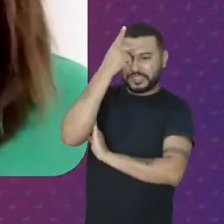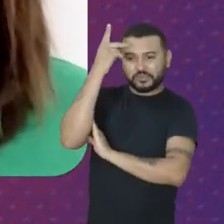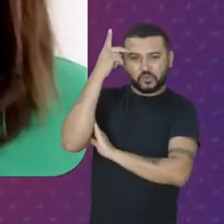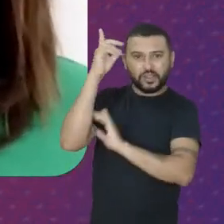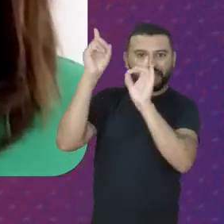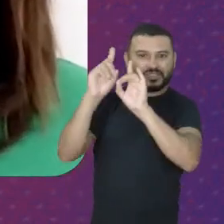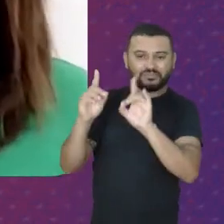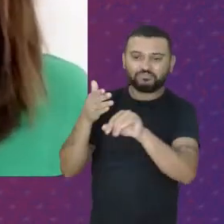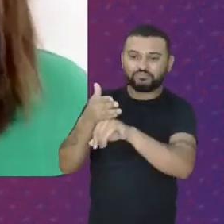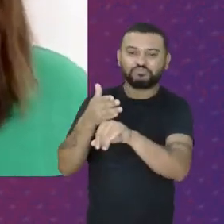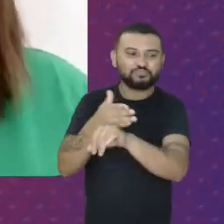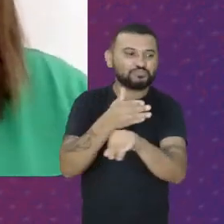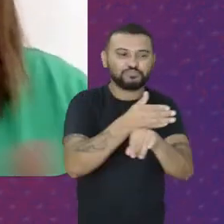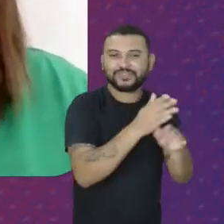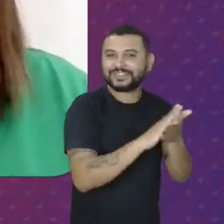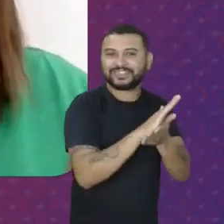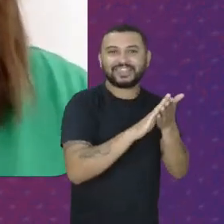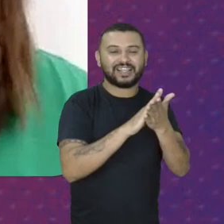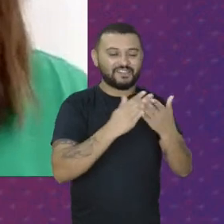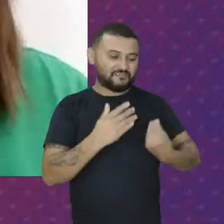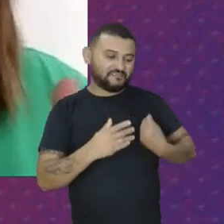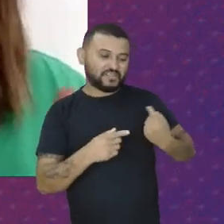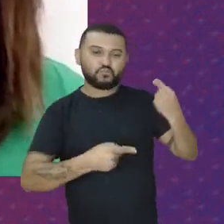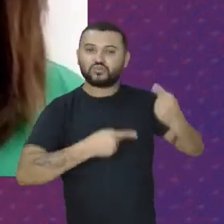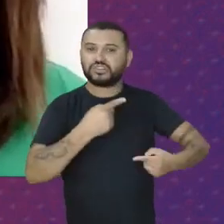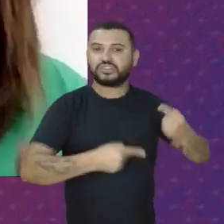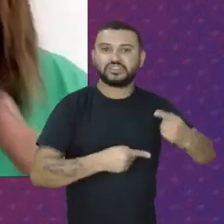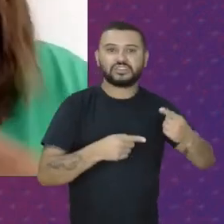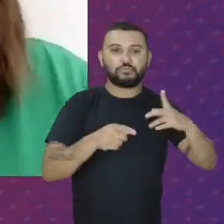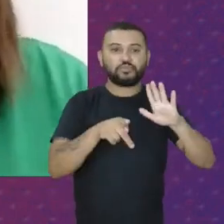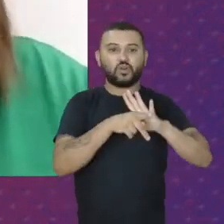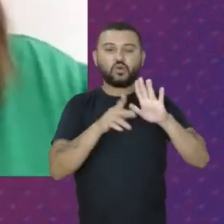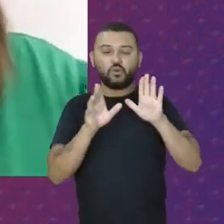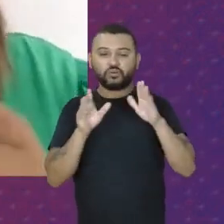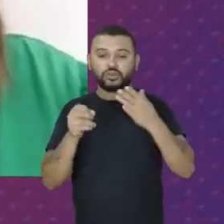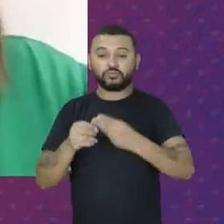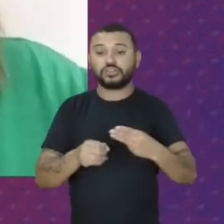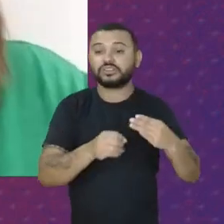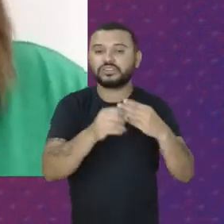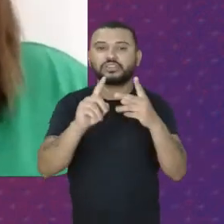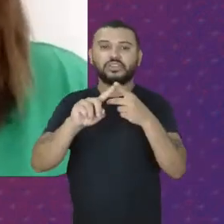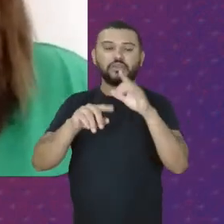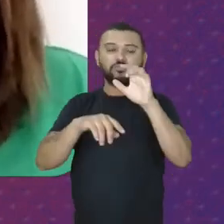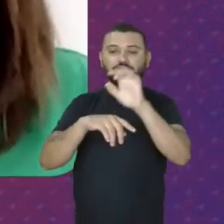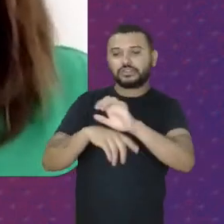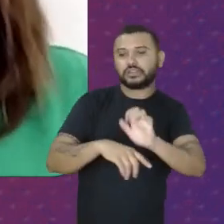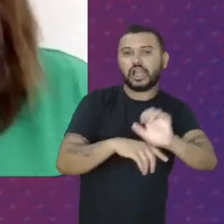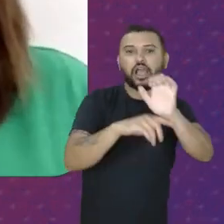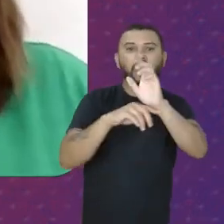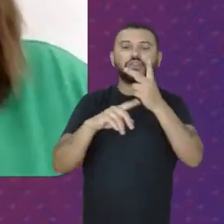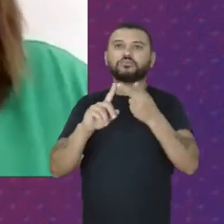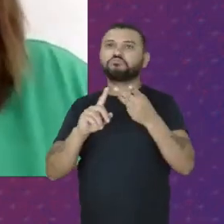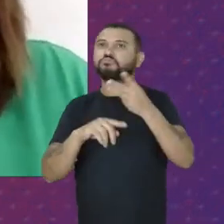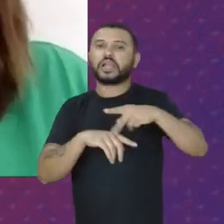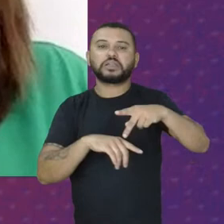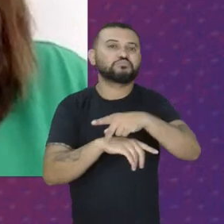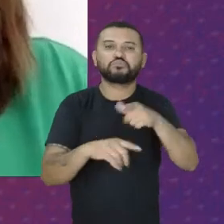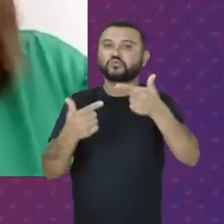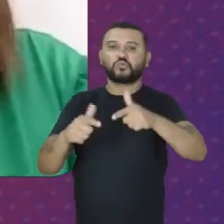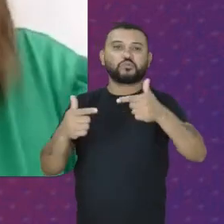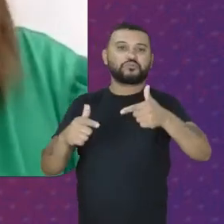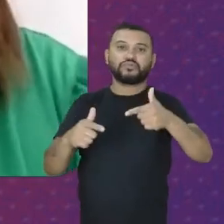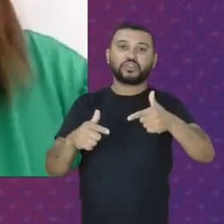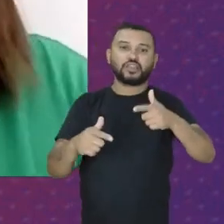pessoas com deficiência na vida política do seu município, do seu estado e do seu país, né?